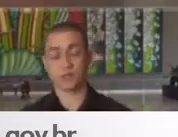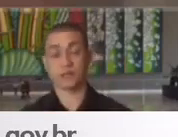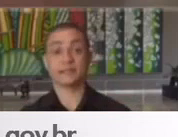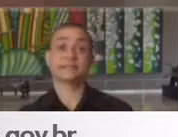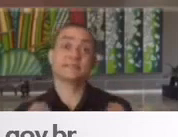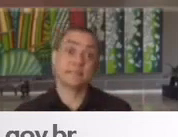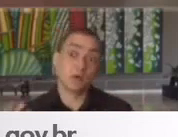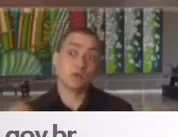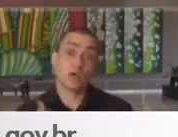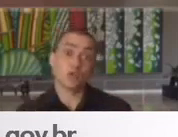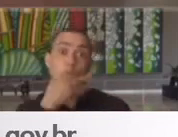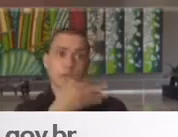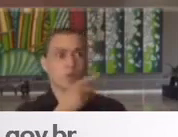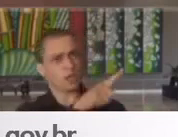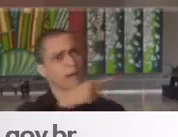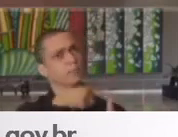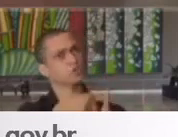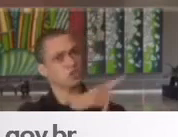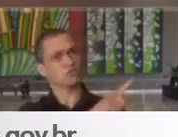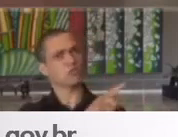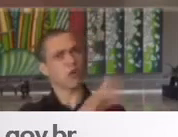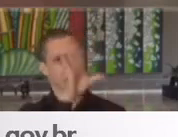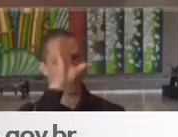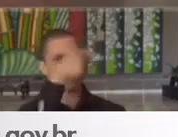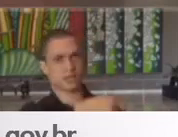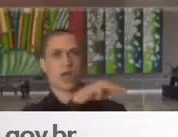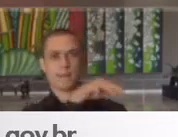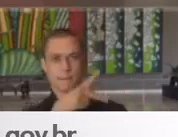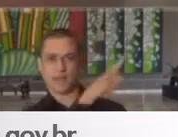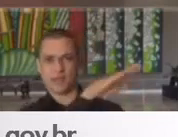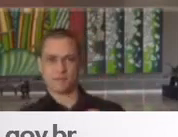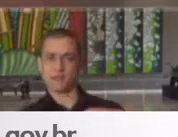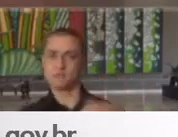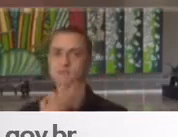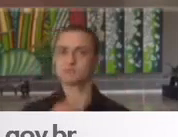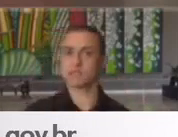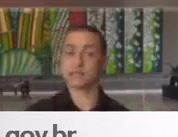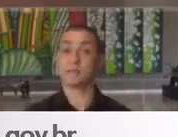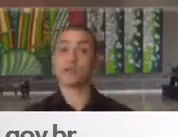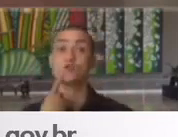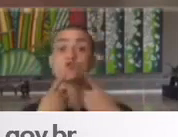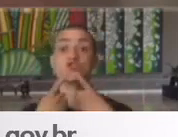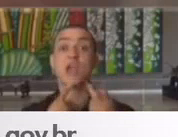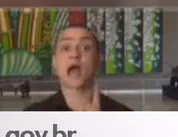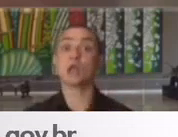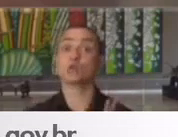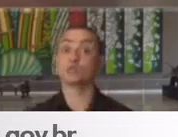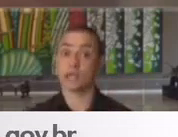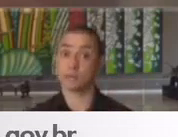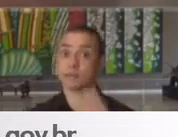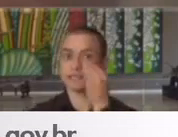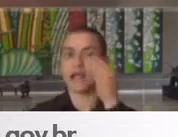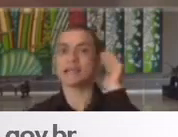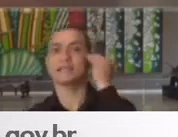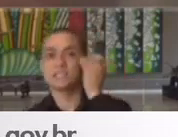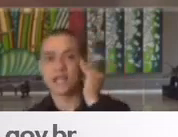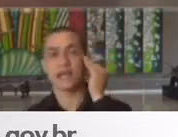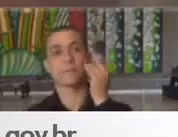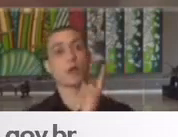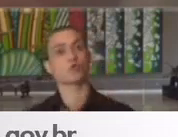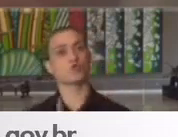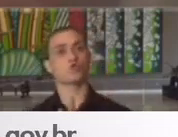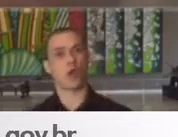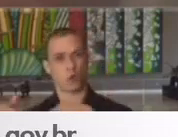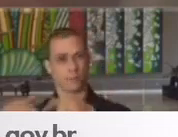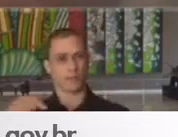a nossa visão é positiva em relação a essa medida e diálogo sempre para buscar o entendimento, preservando empregos